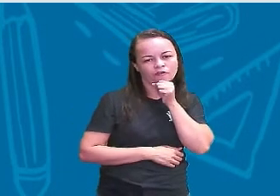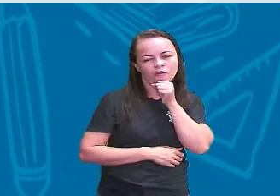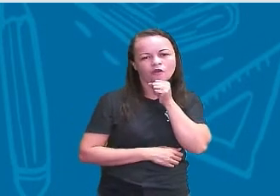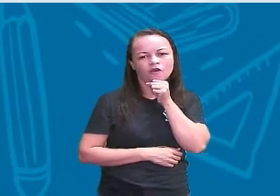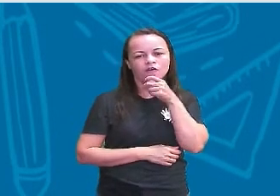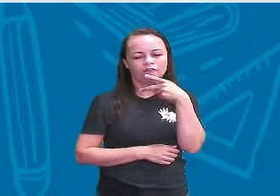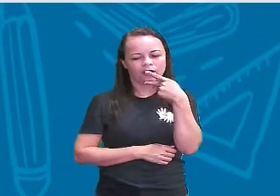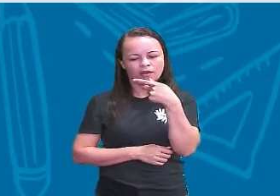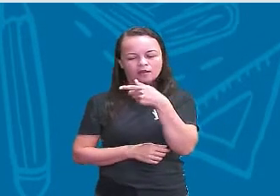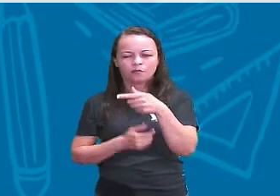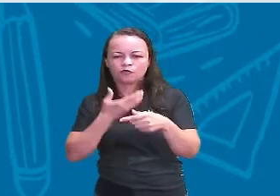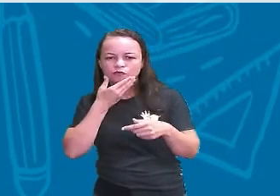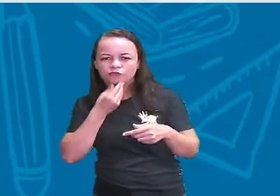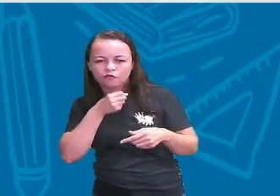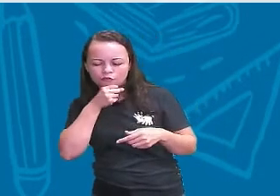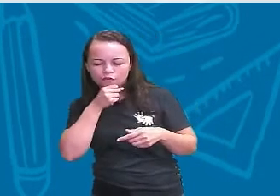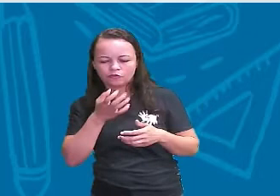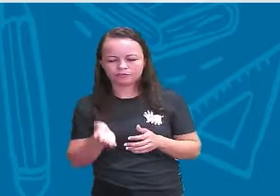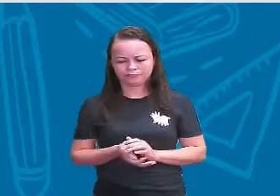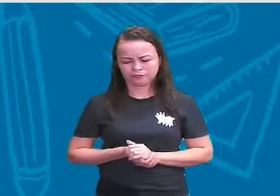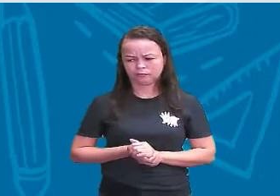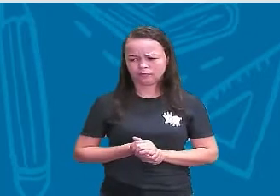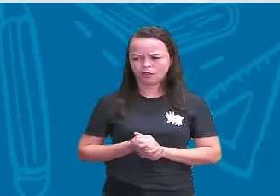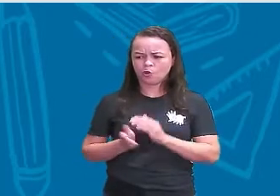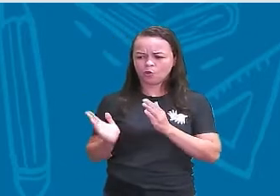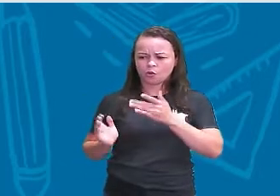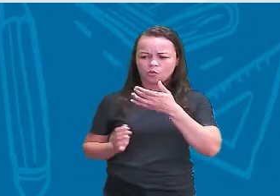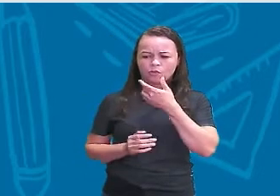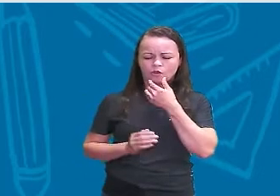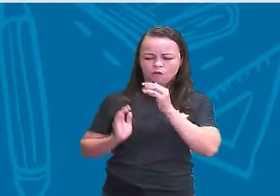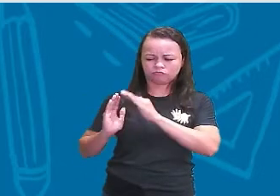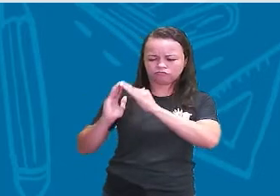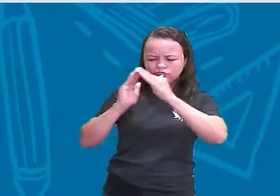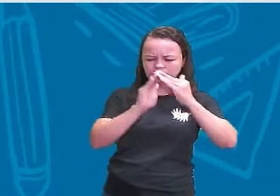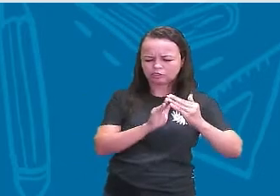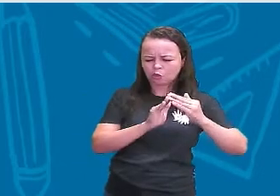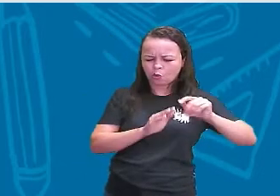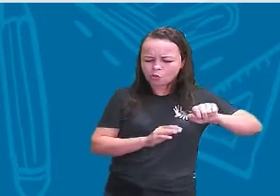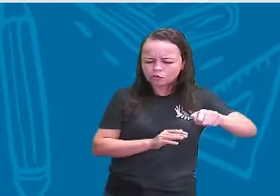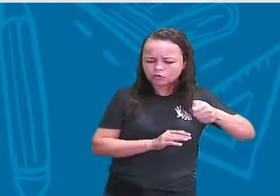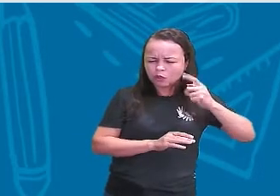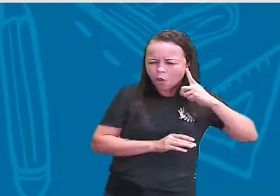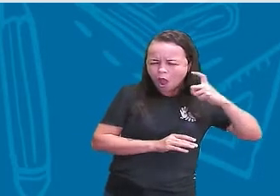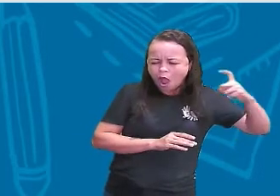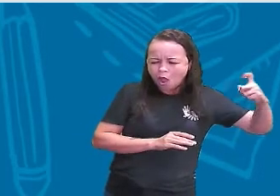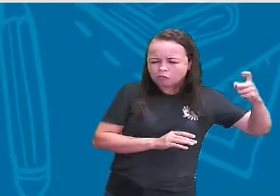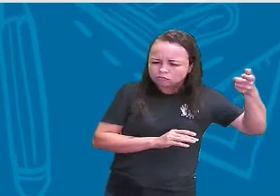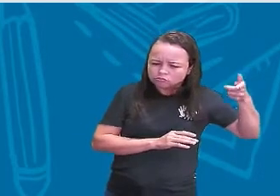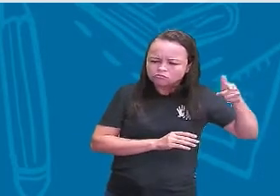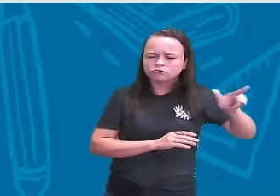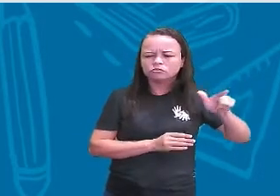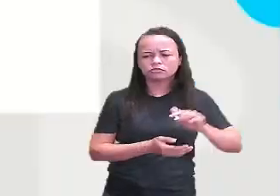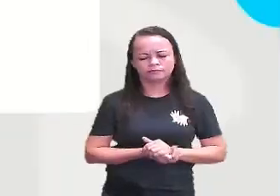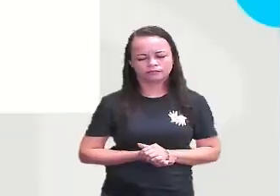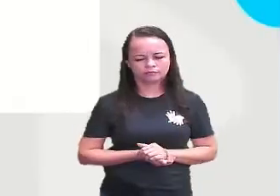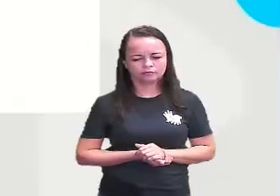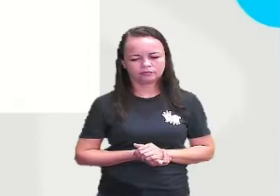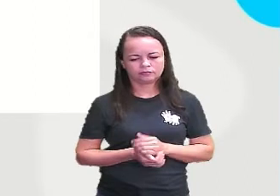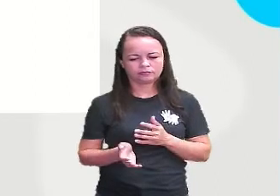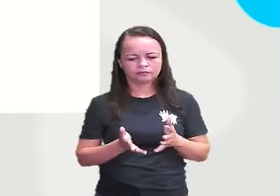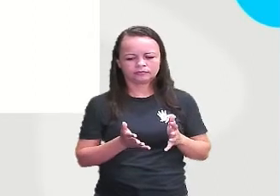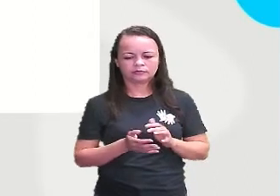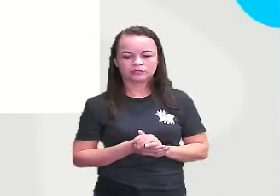né? O vizinho está ouvindo som alto de novo. E em